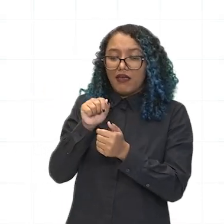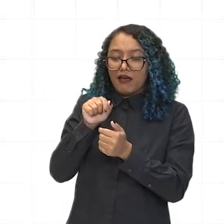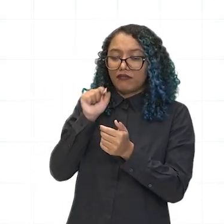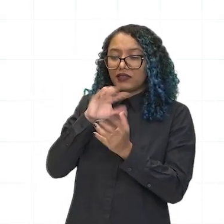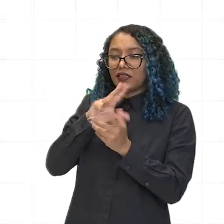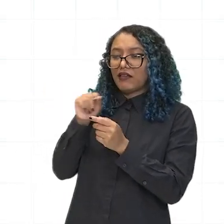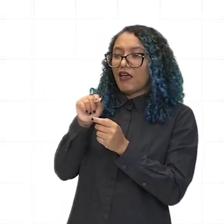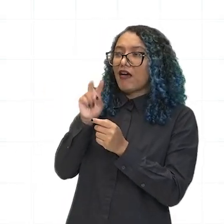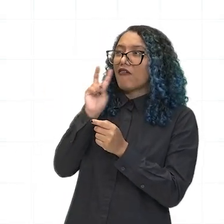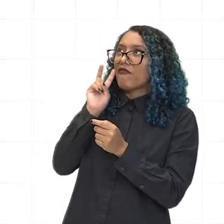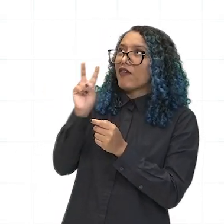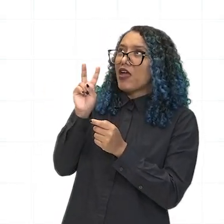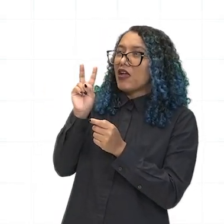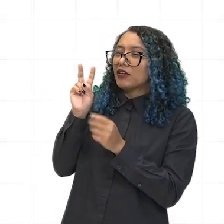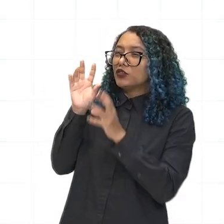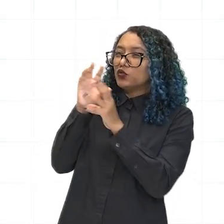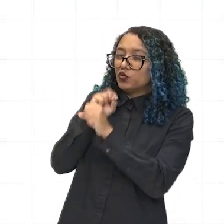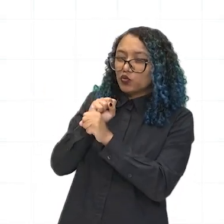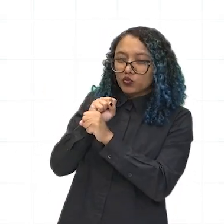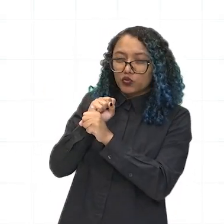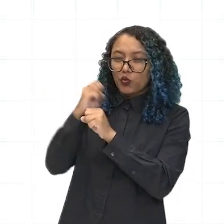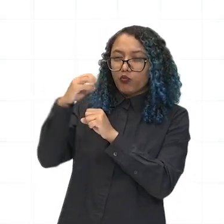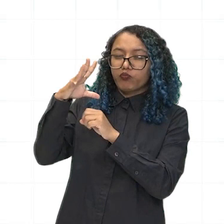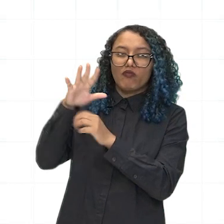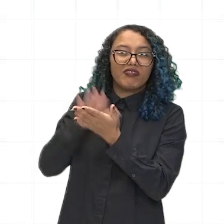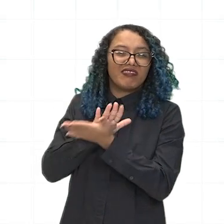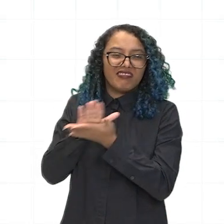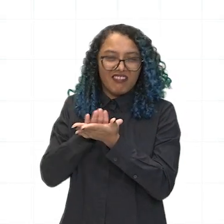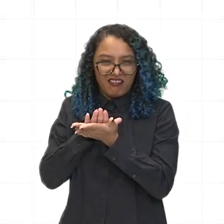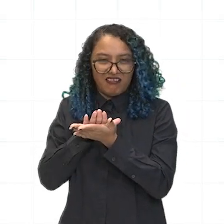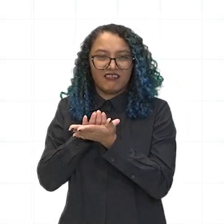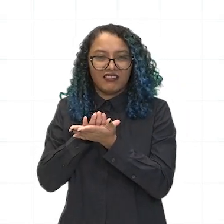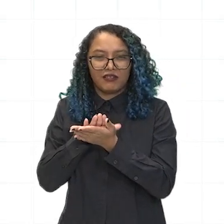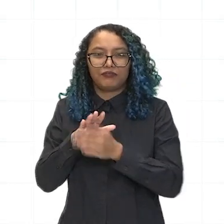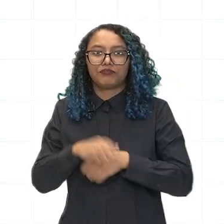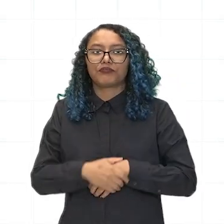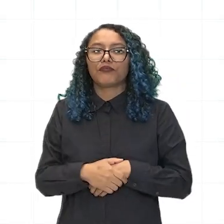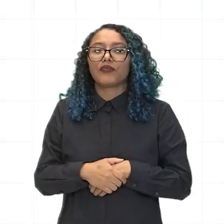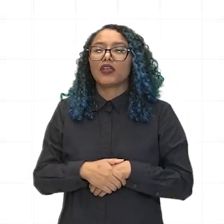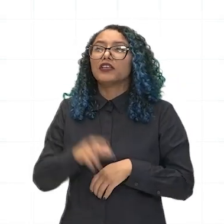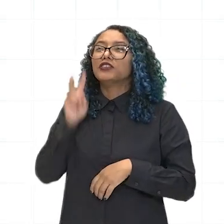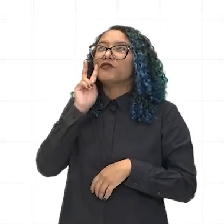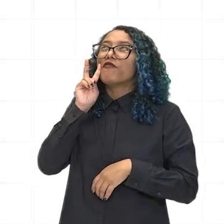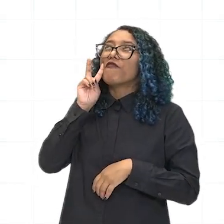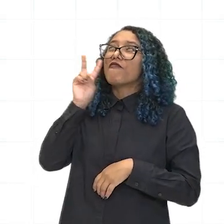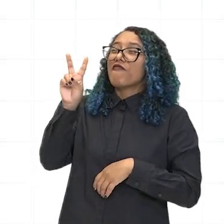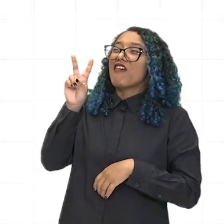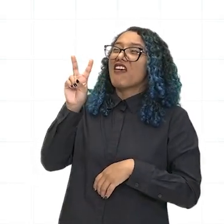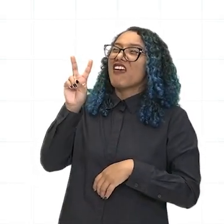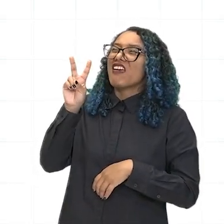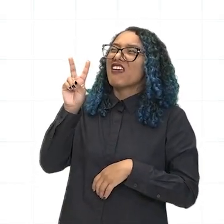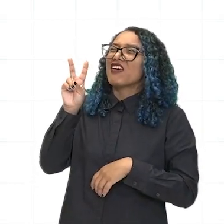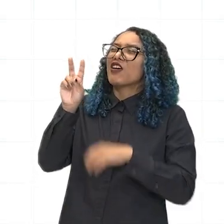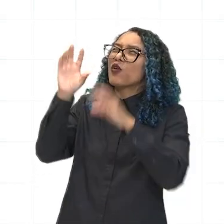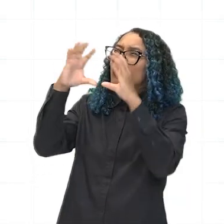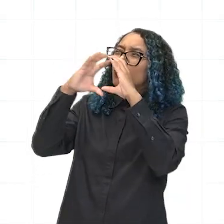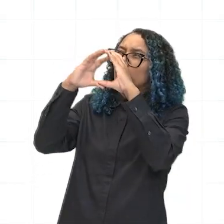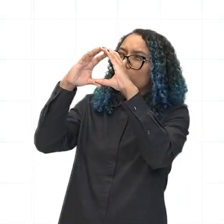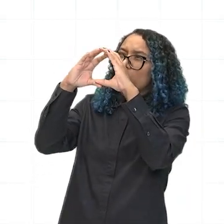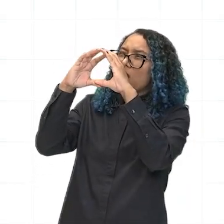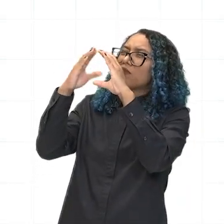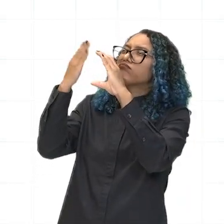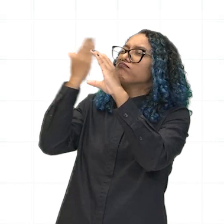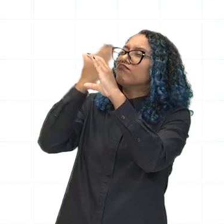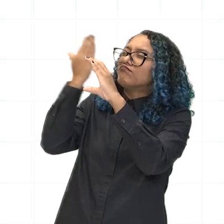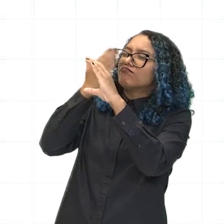Terra. Nessa fase, não é possível ver a lua a olho nu do planeta Terra. Então, ela